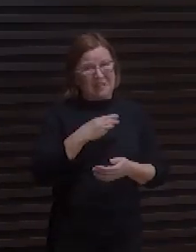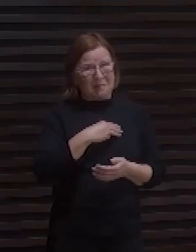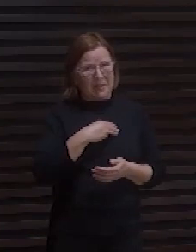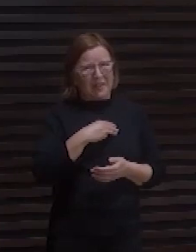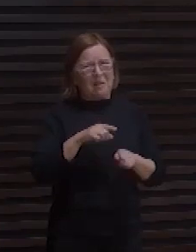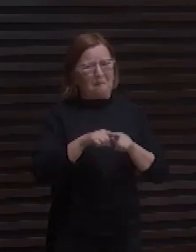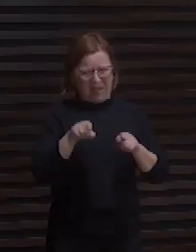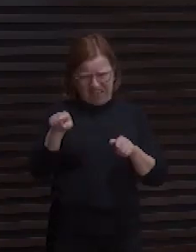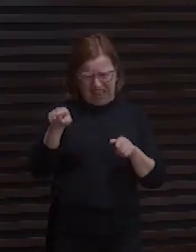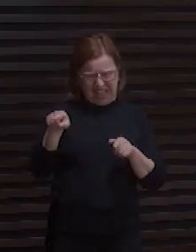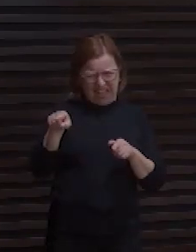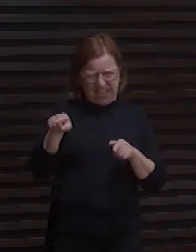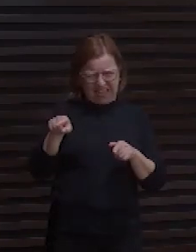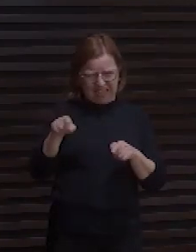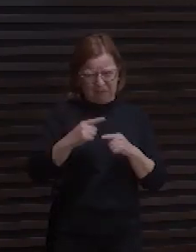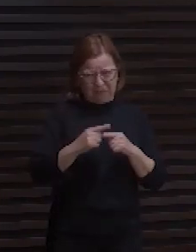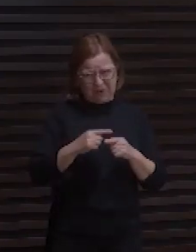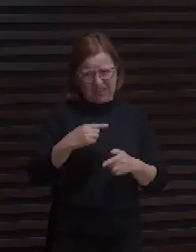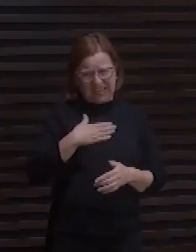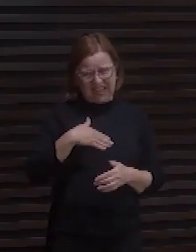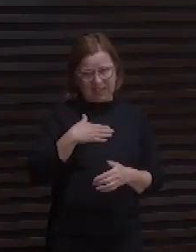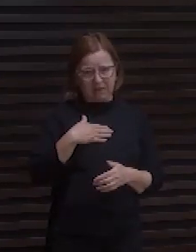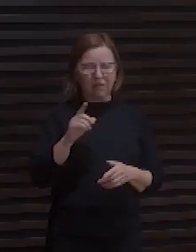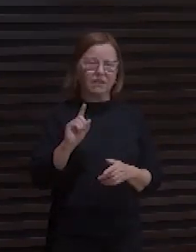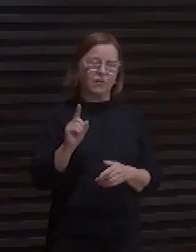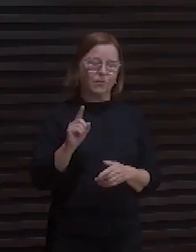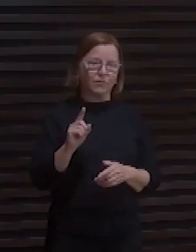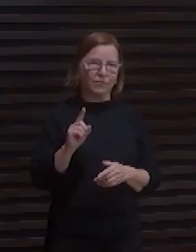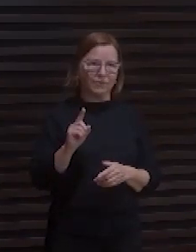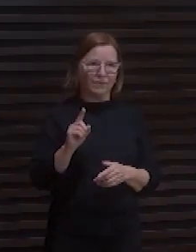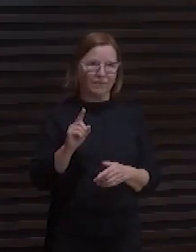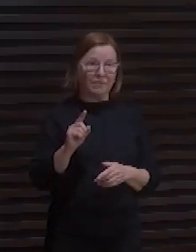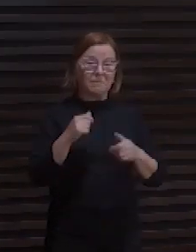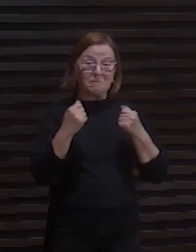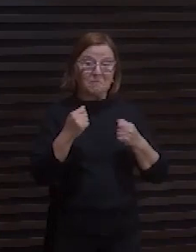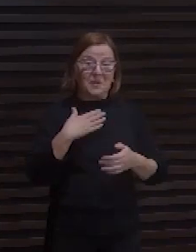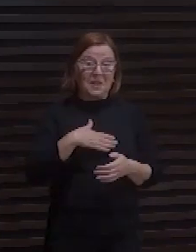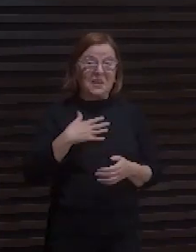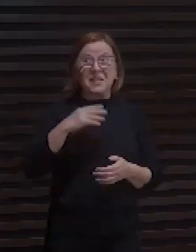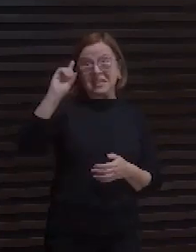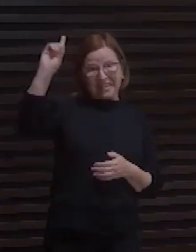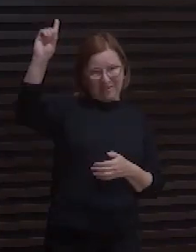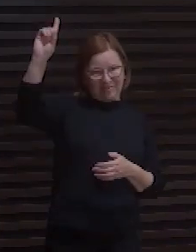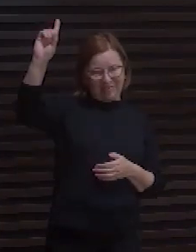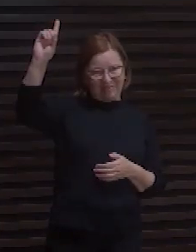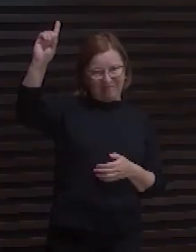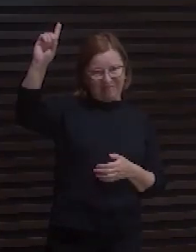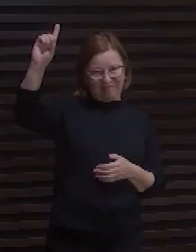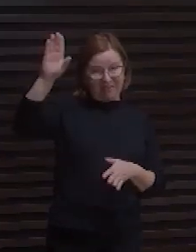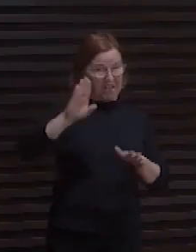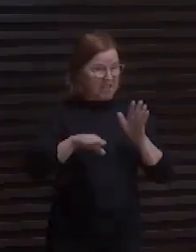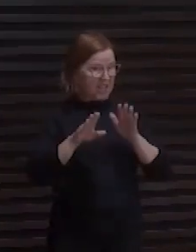que me agrada. Não, não é isto. É aquilo que agrada a Deus. E que muitas vezes pode não ser